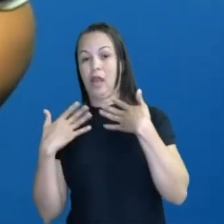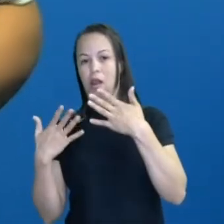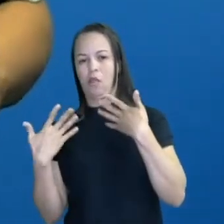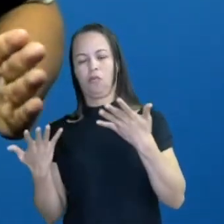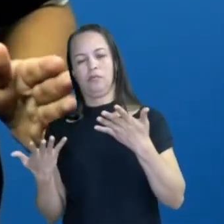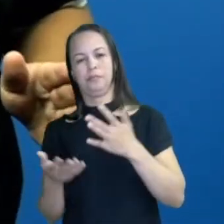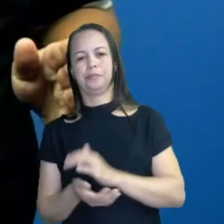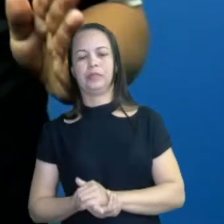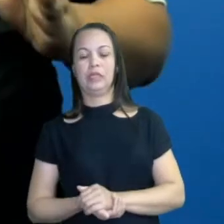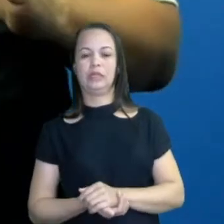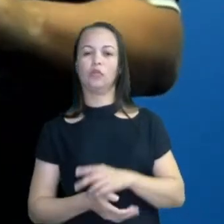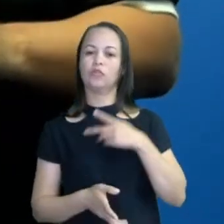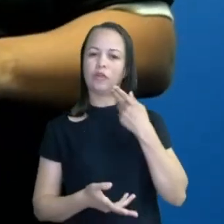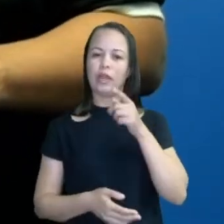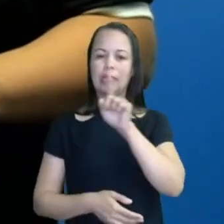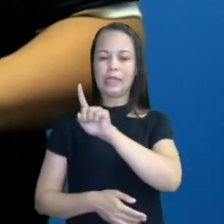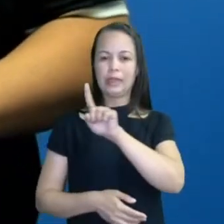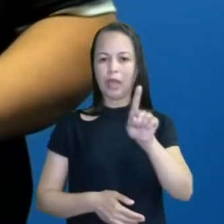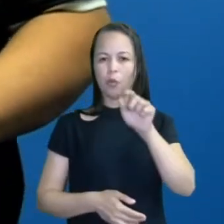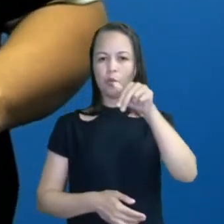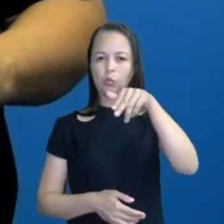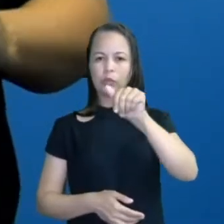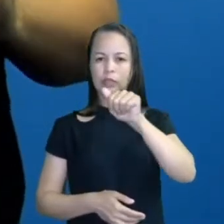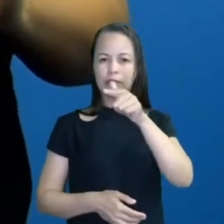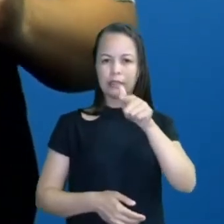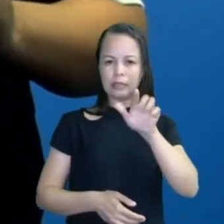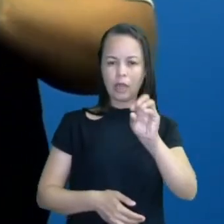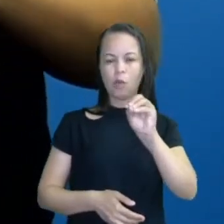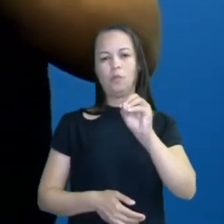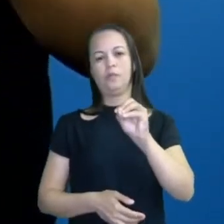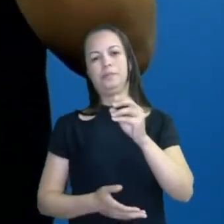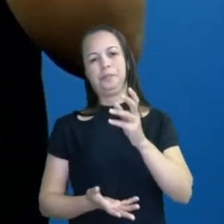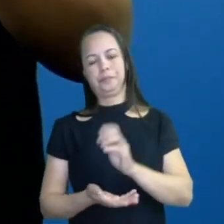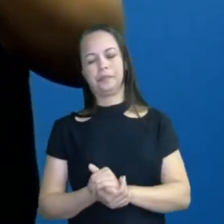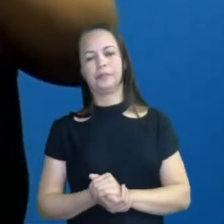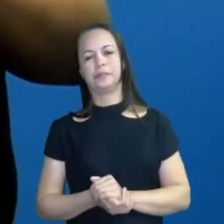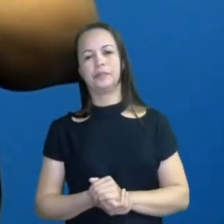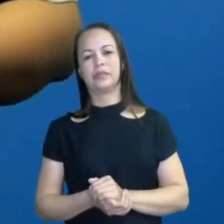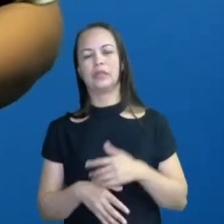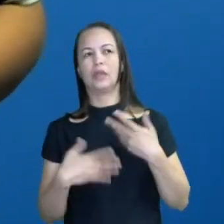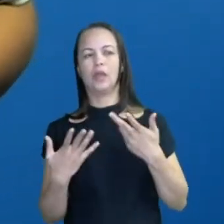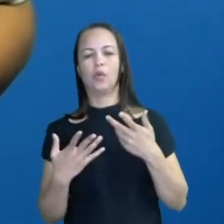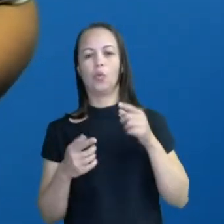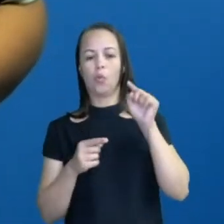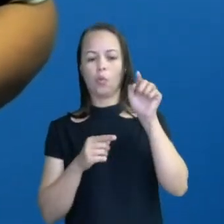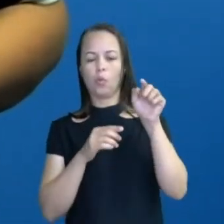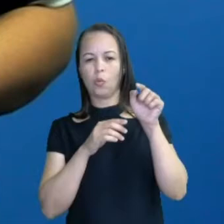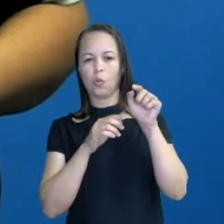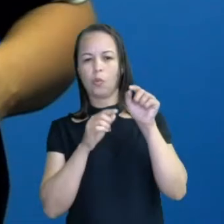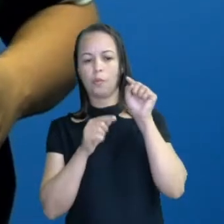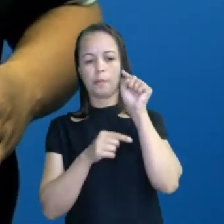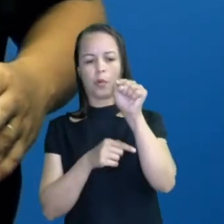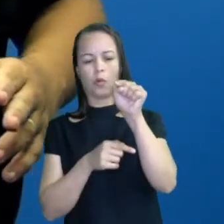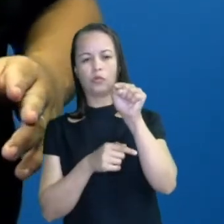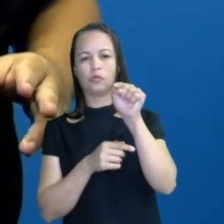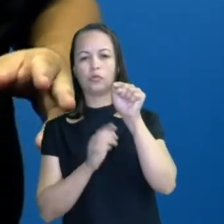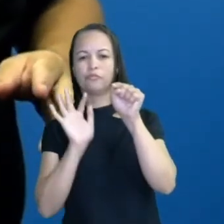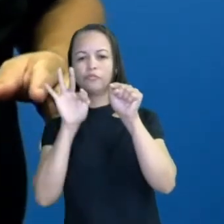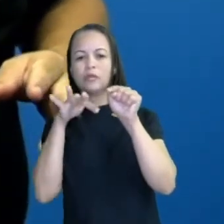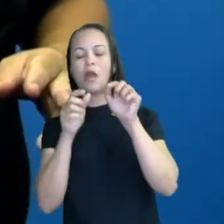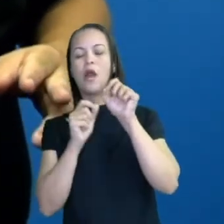negativa. Ou seja, o ponto final, ele nos é descrito como aquele